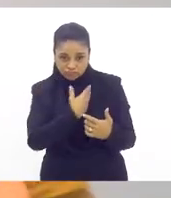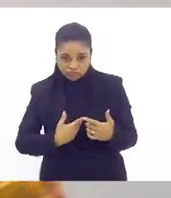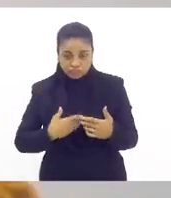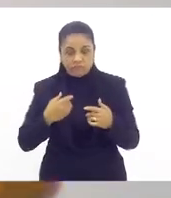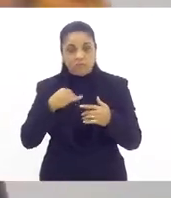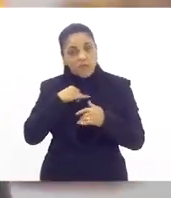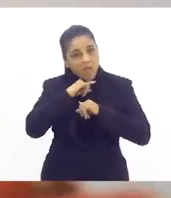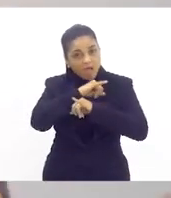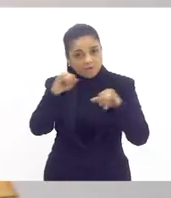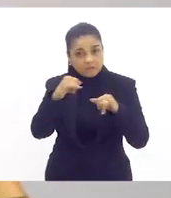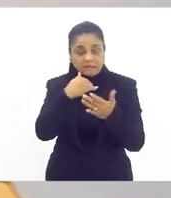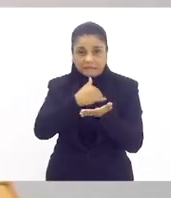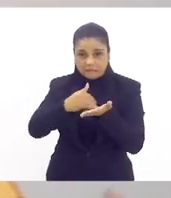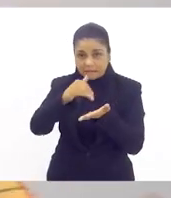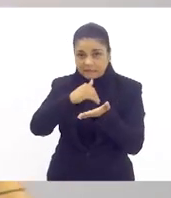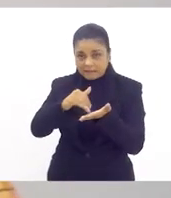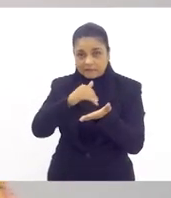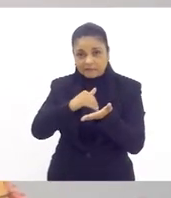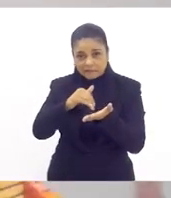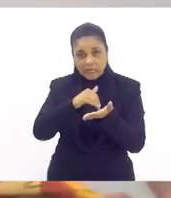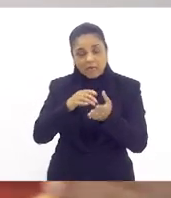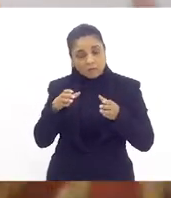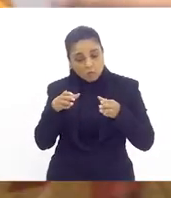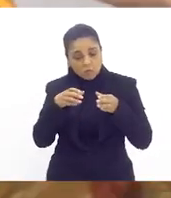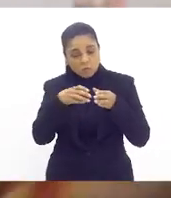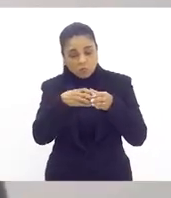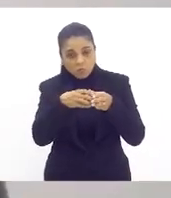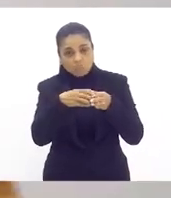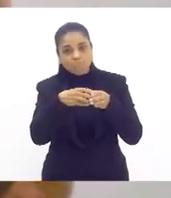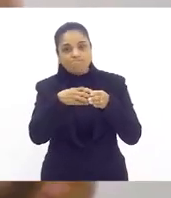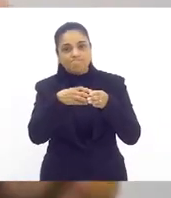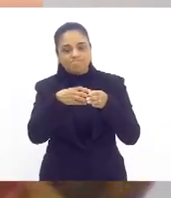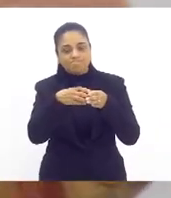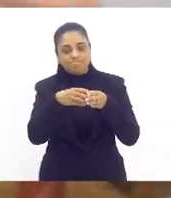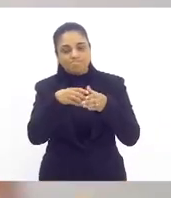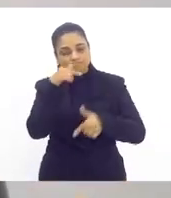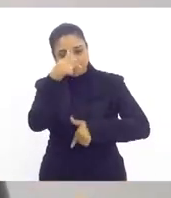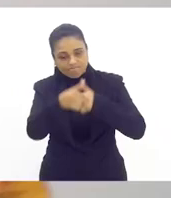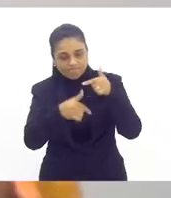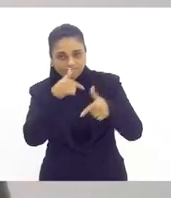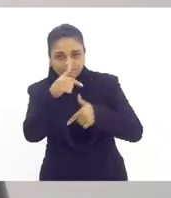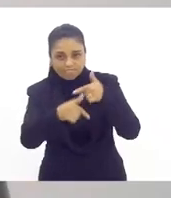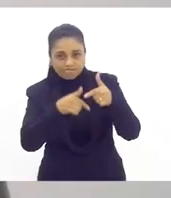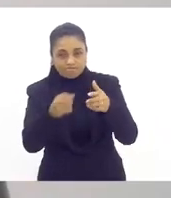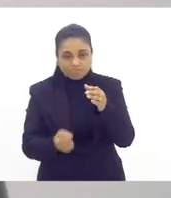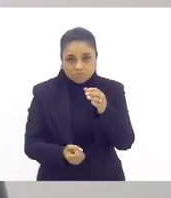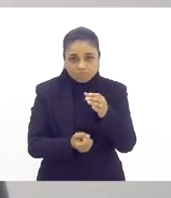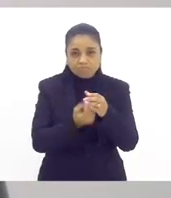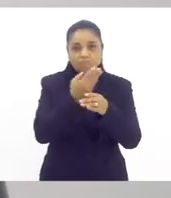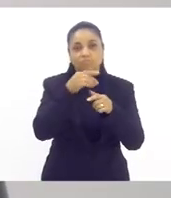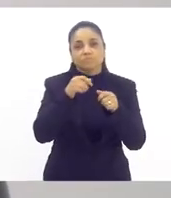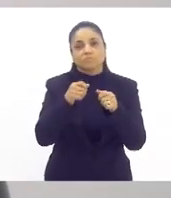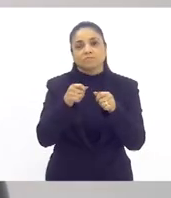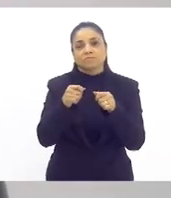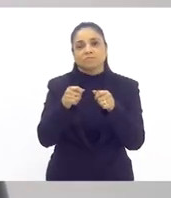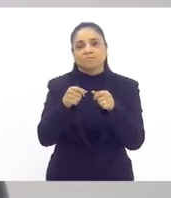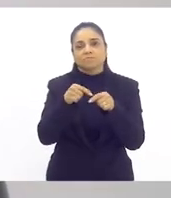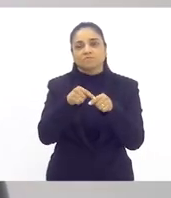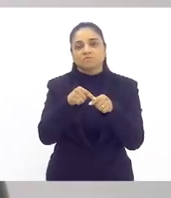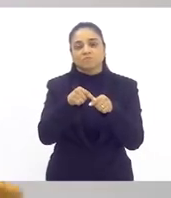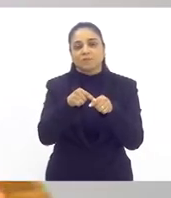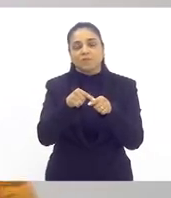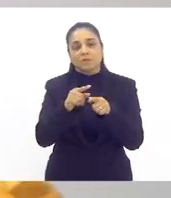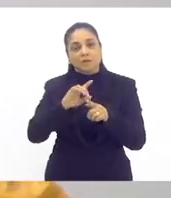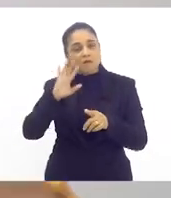era a grande demanda dessa comissão do cúmplice que quase surge também por conta dessas indefinições